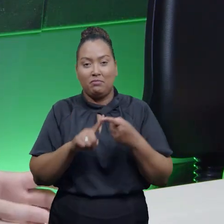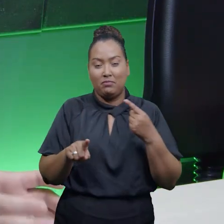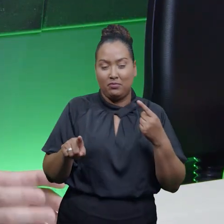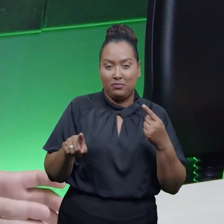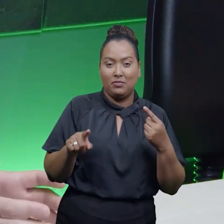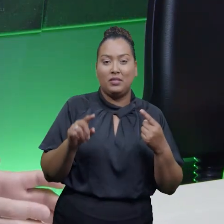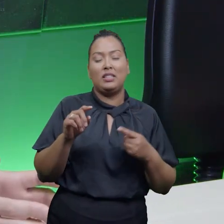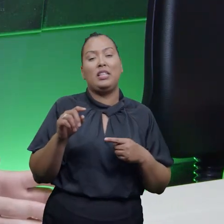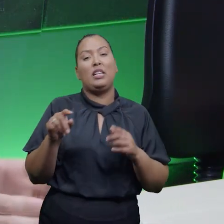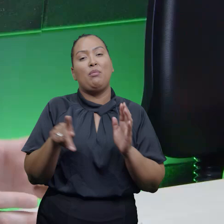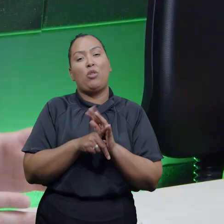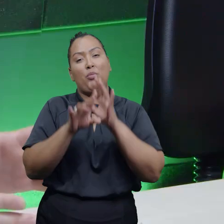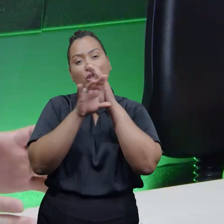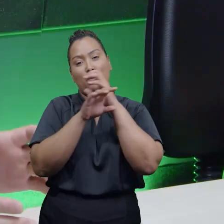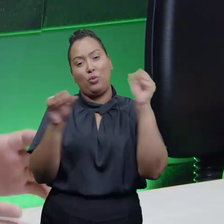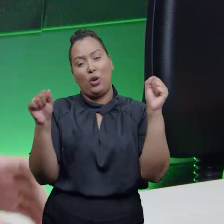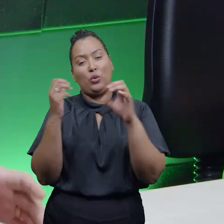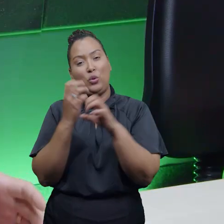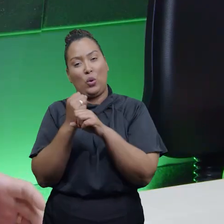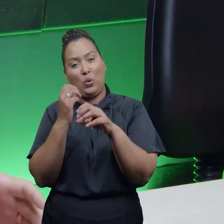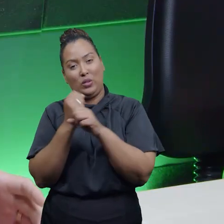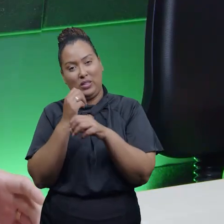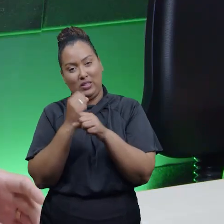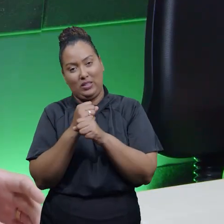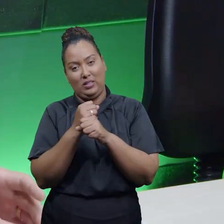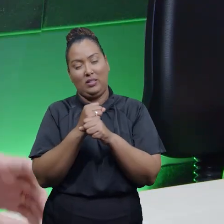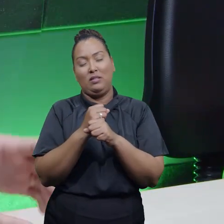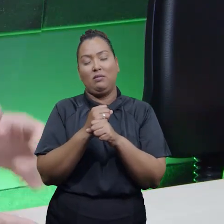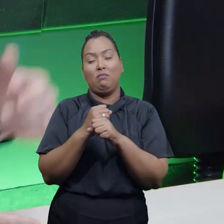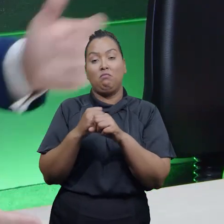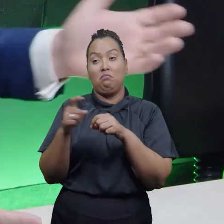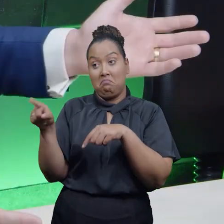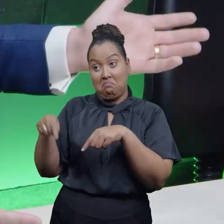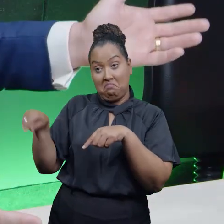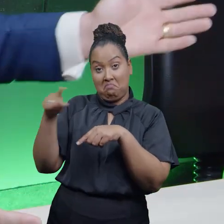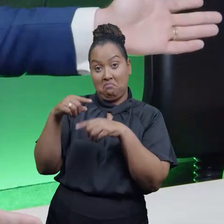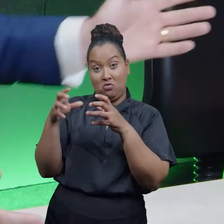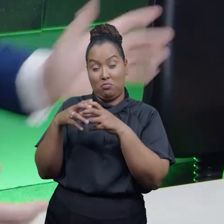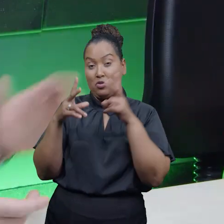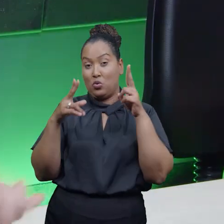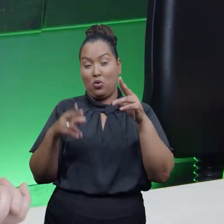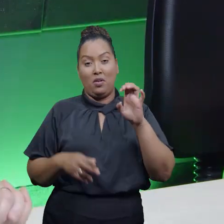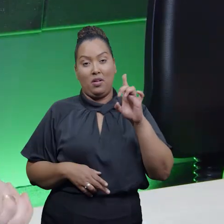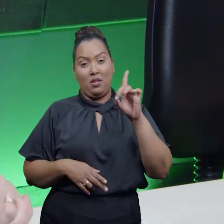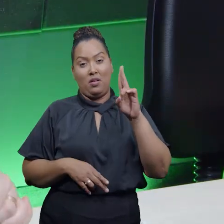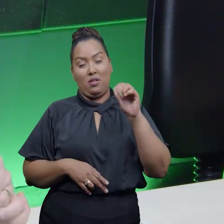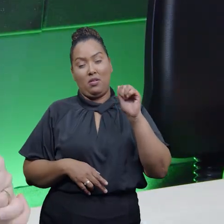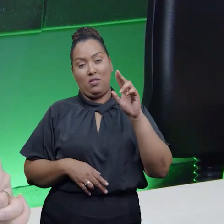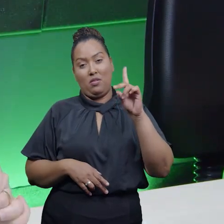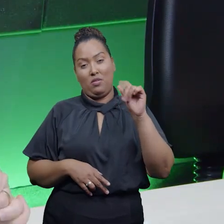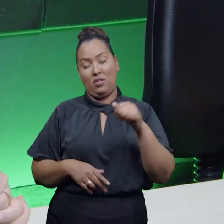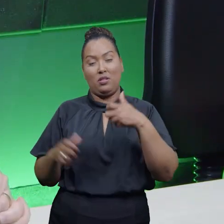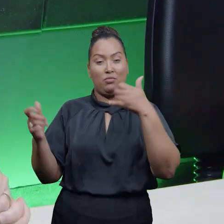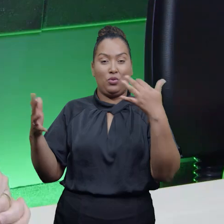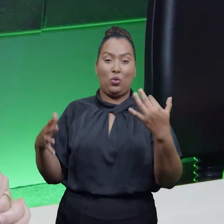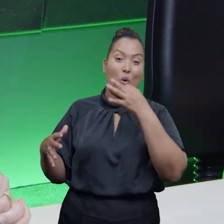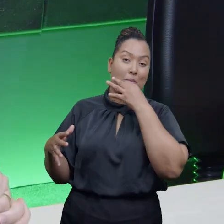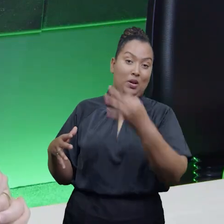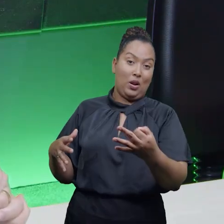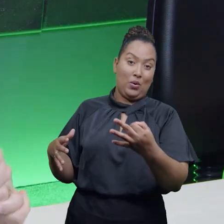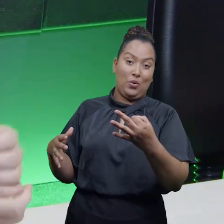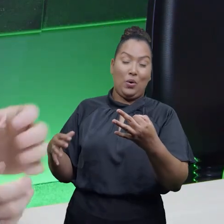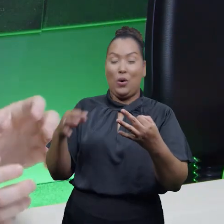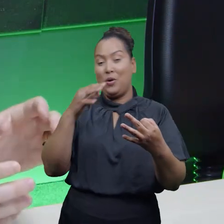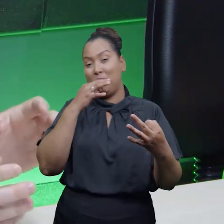tanto o Ministério Público de Contas quanto o próprio Tribunal de Contas, e eu acho que essa também, como a doutora Maria Eduarda falou, é a visão